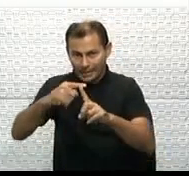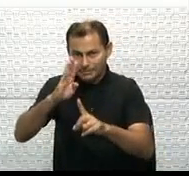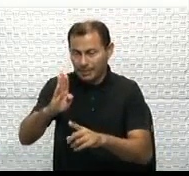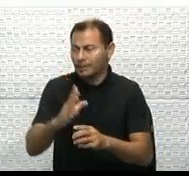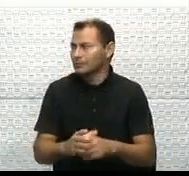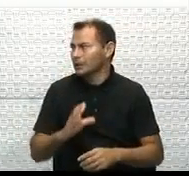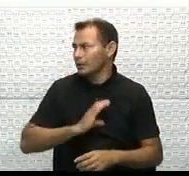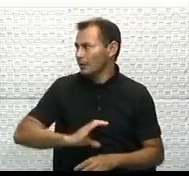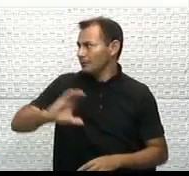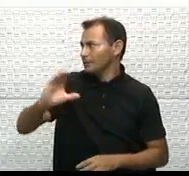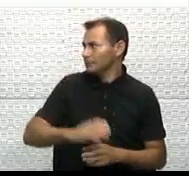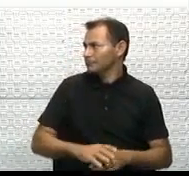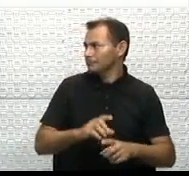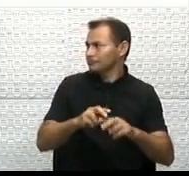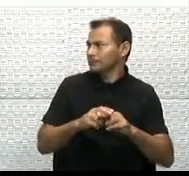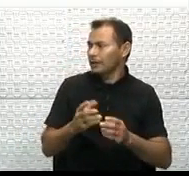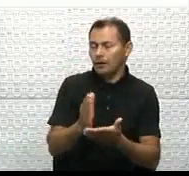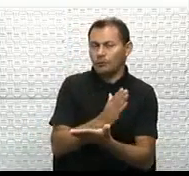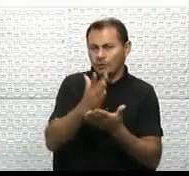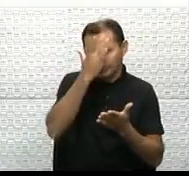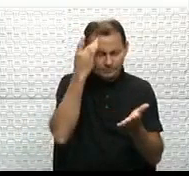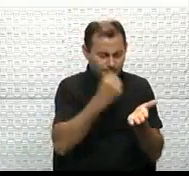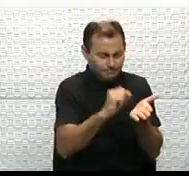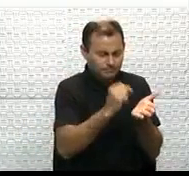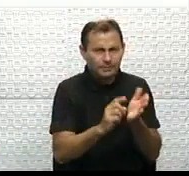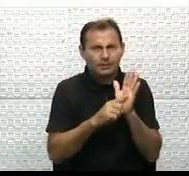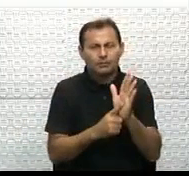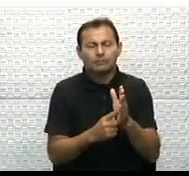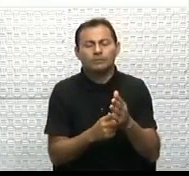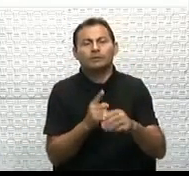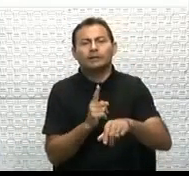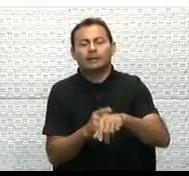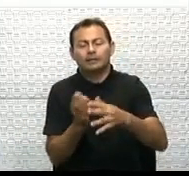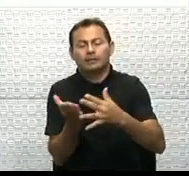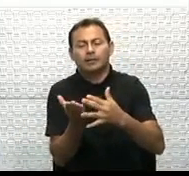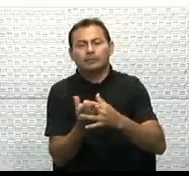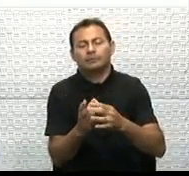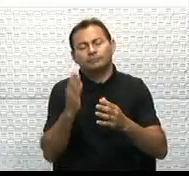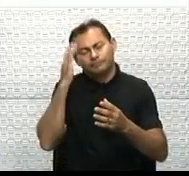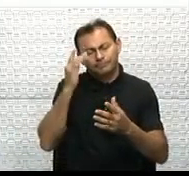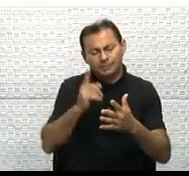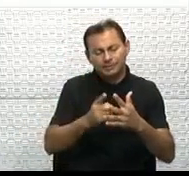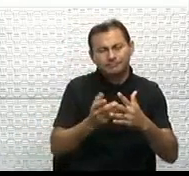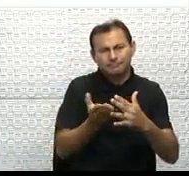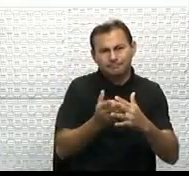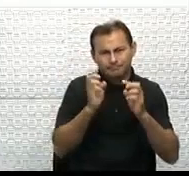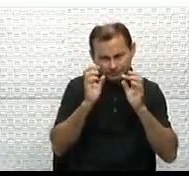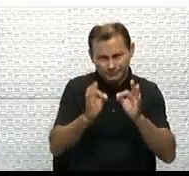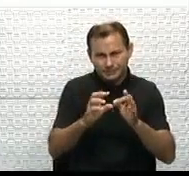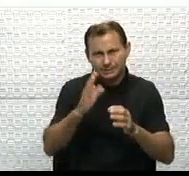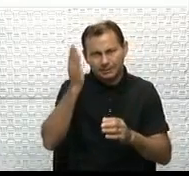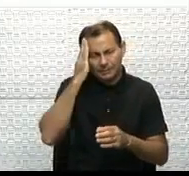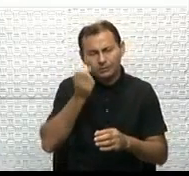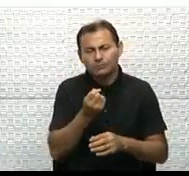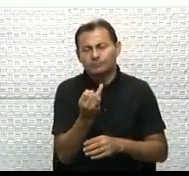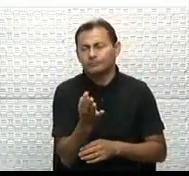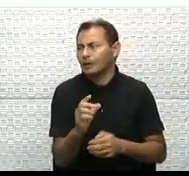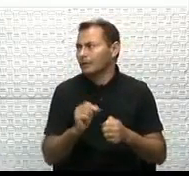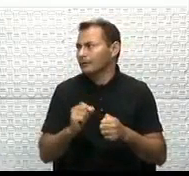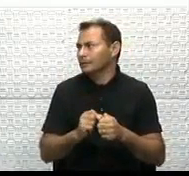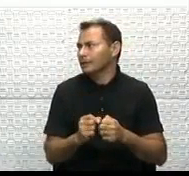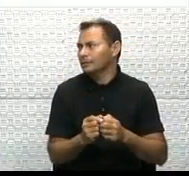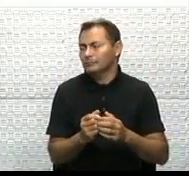confiança para a estimativa. E aí alguns autores também o denominam de intervalo de previsão. Então vamos agora construir o intervalo